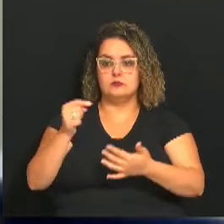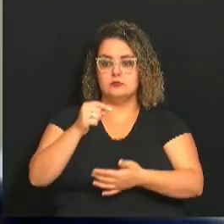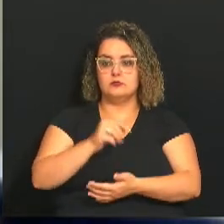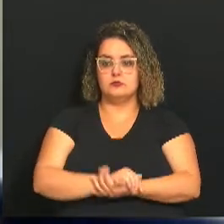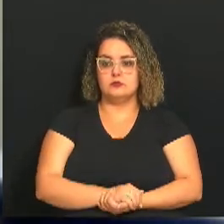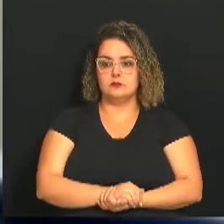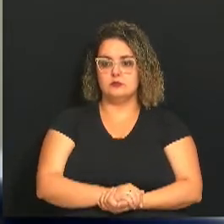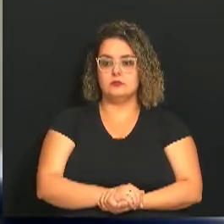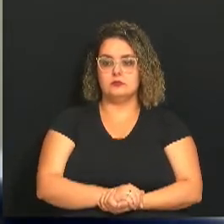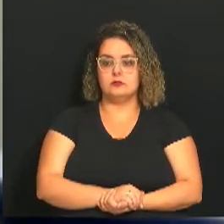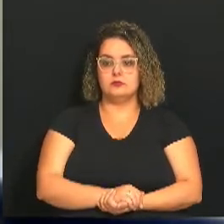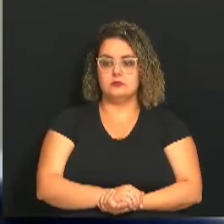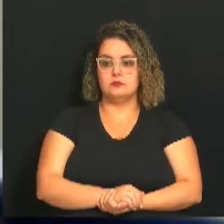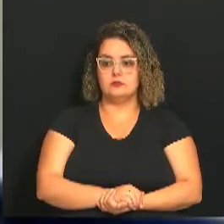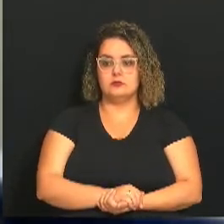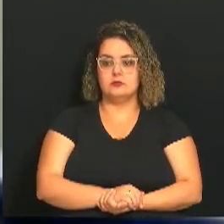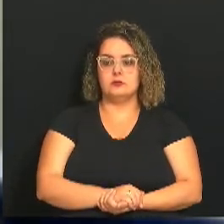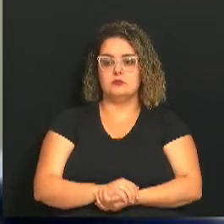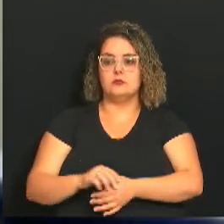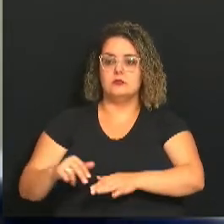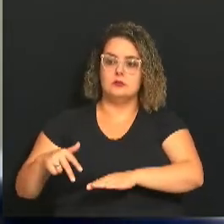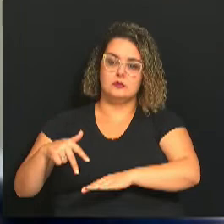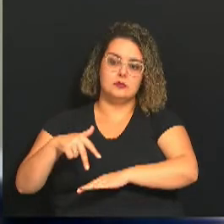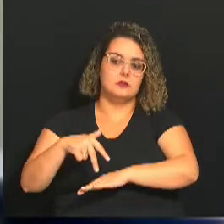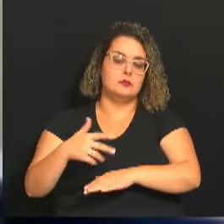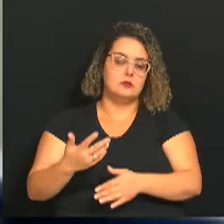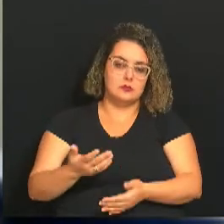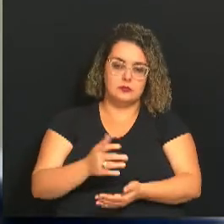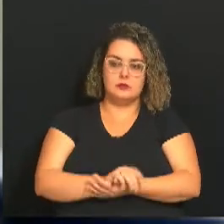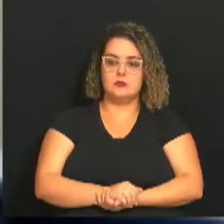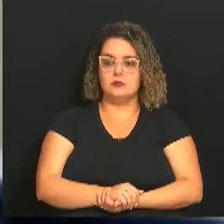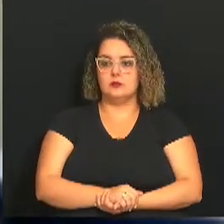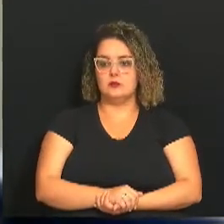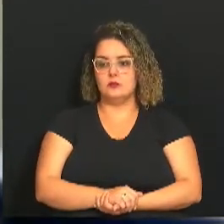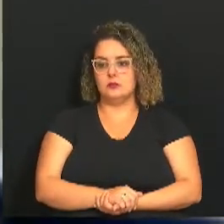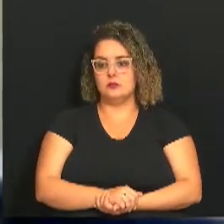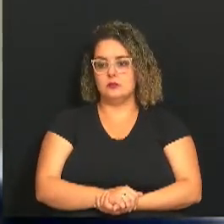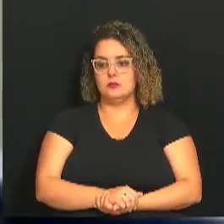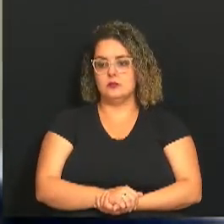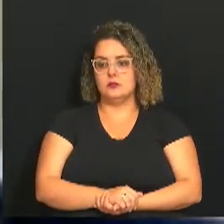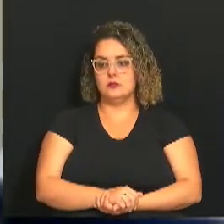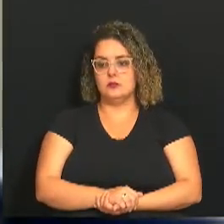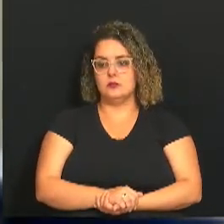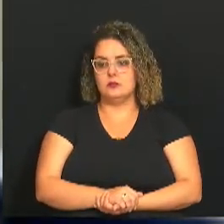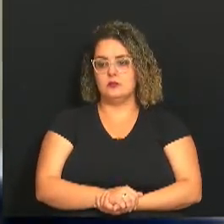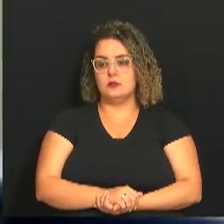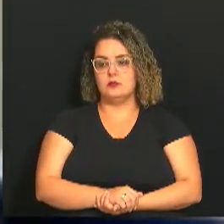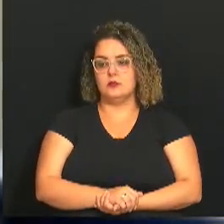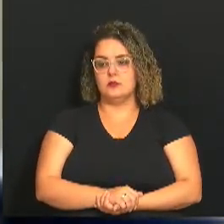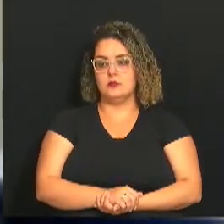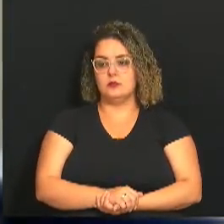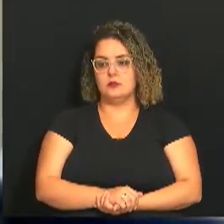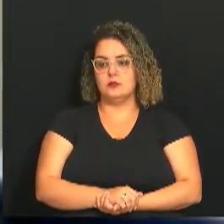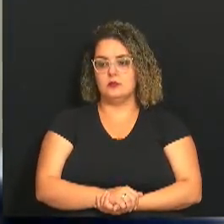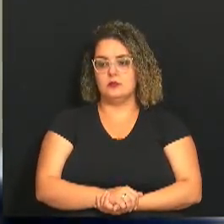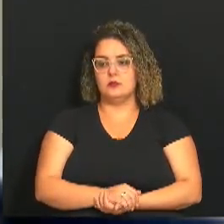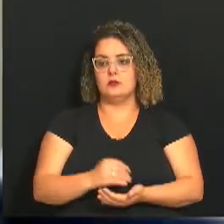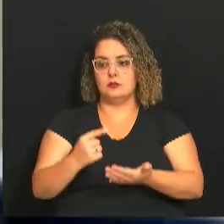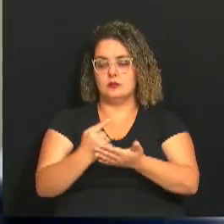qualquer forma, nós estamos à disposição a algum outro tipo de questionamento que houver aí.